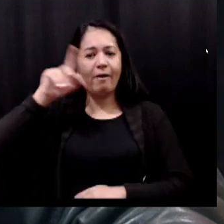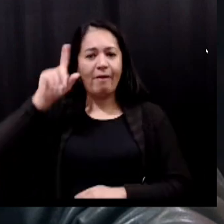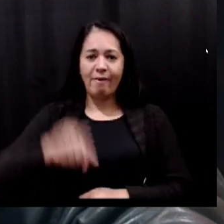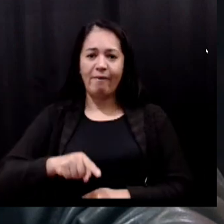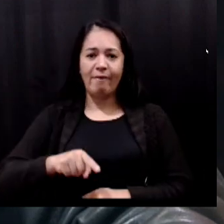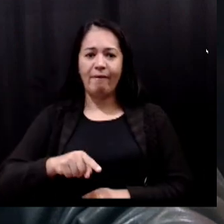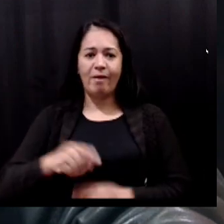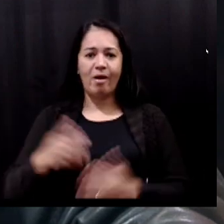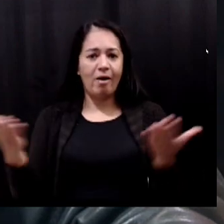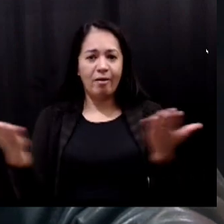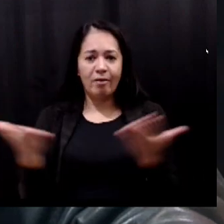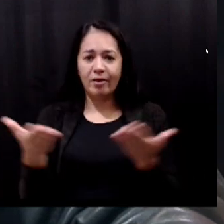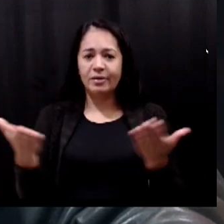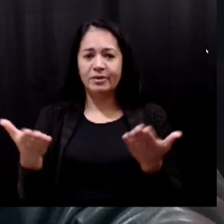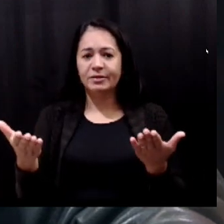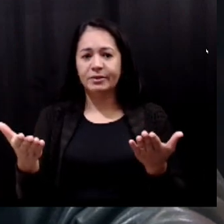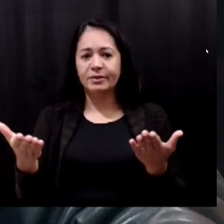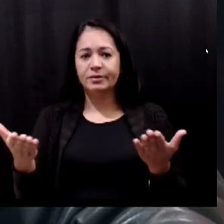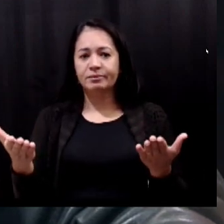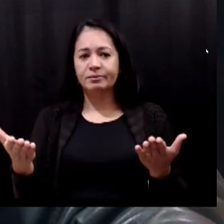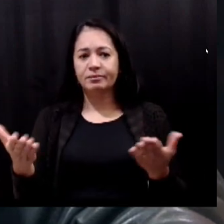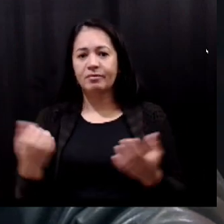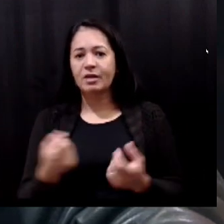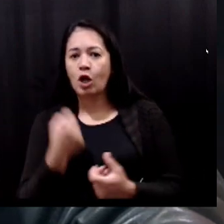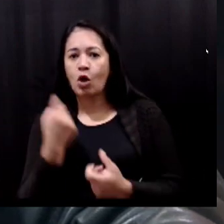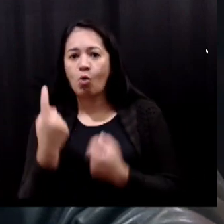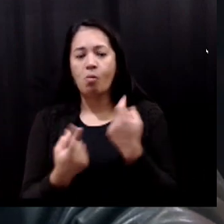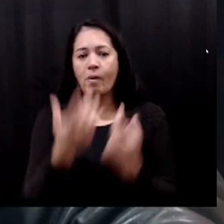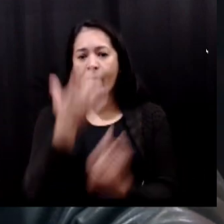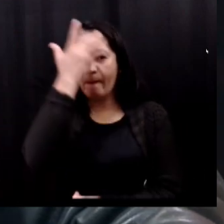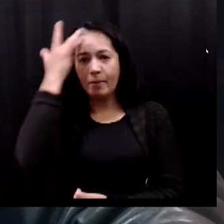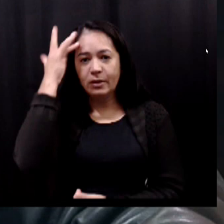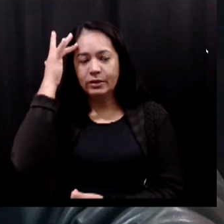né? Muitas pessoas são